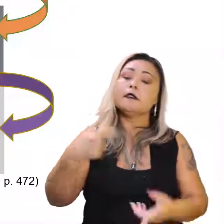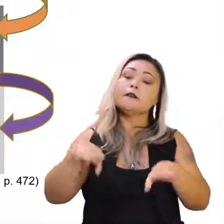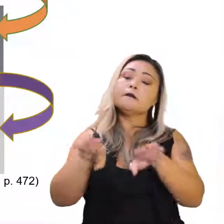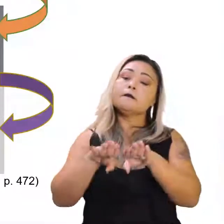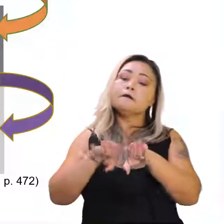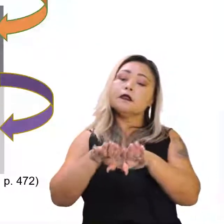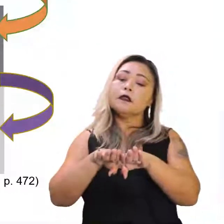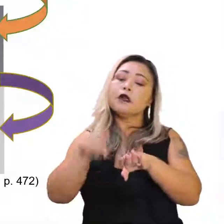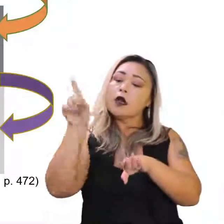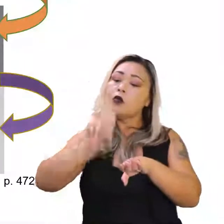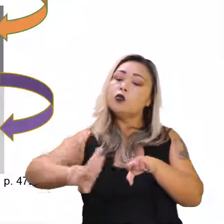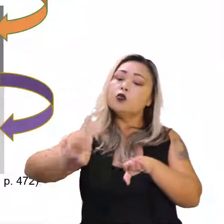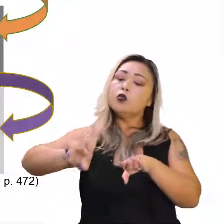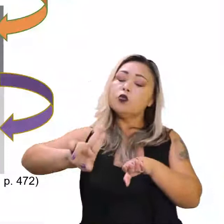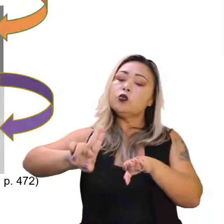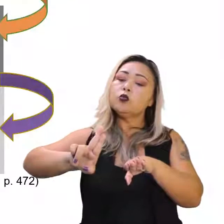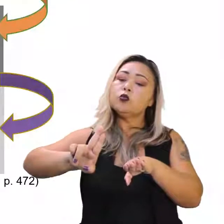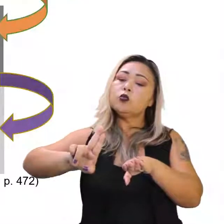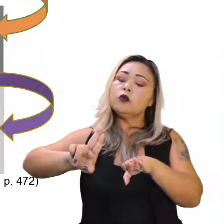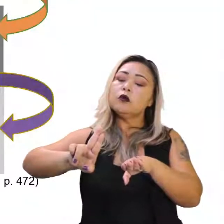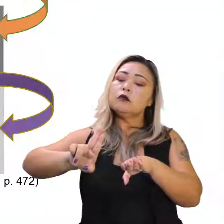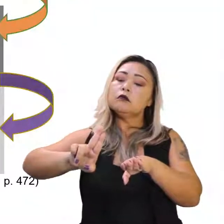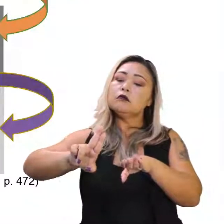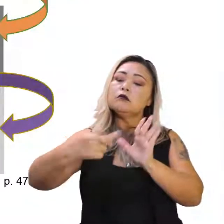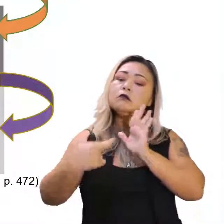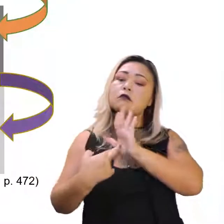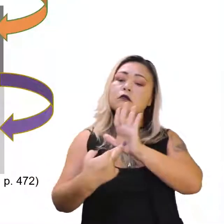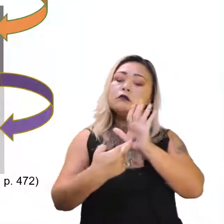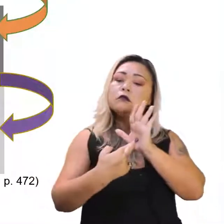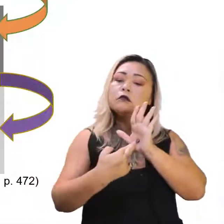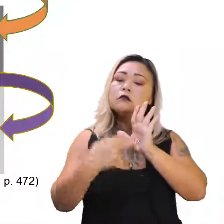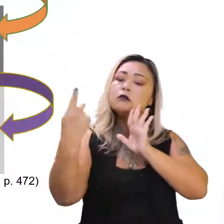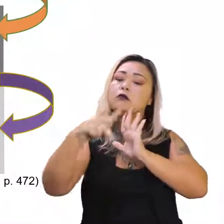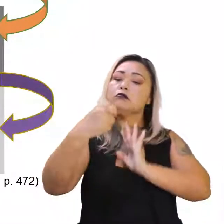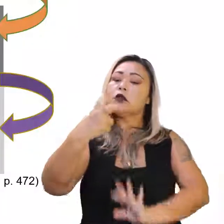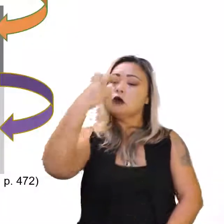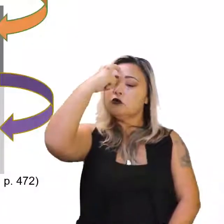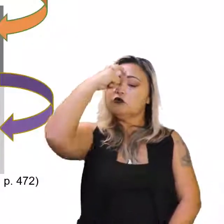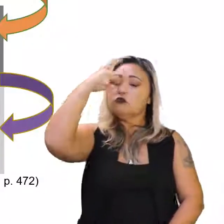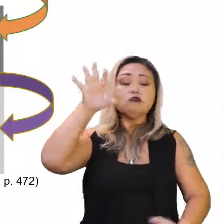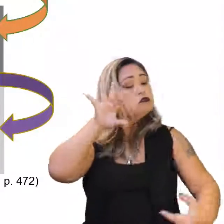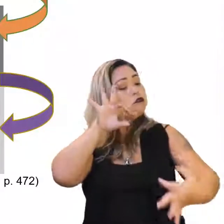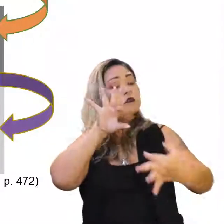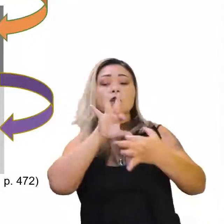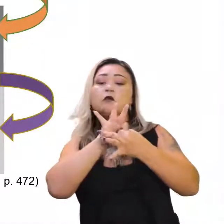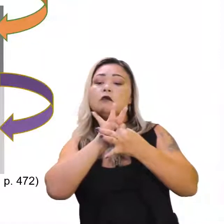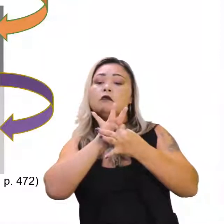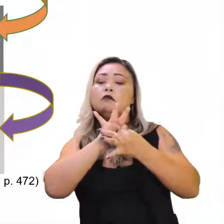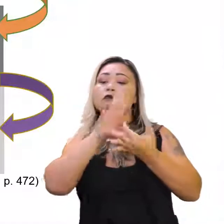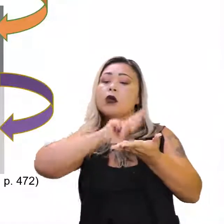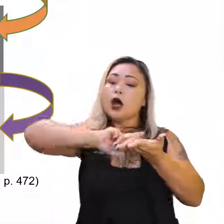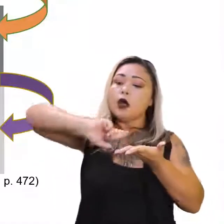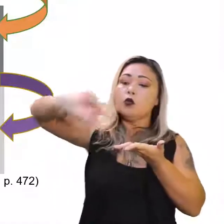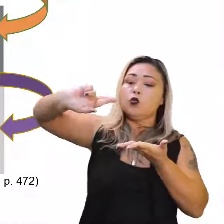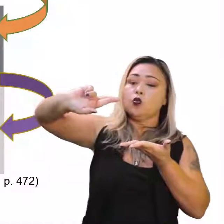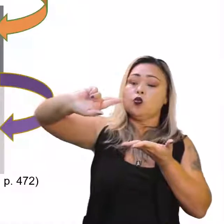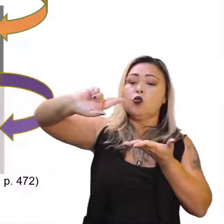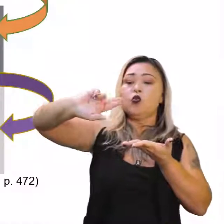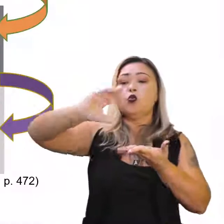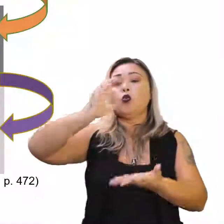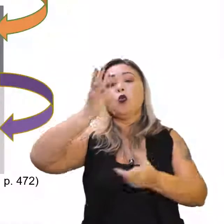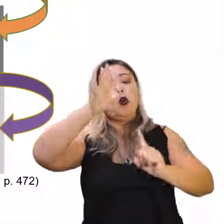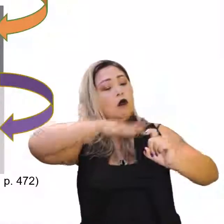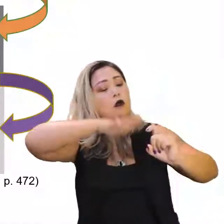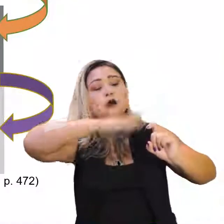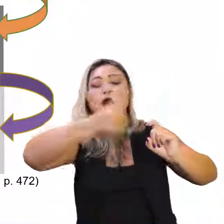também àquilo que eles utilizam ali da representação da sua cultura, que está ligado à religião, né, aos